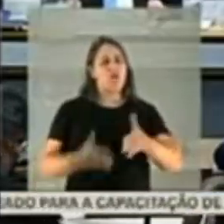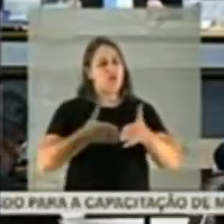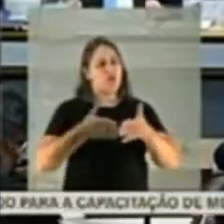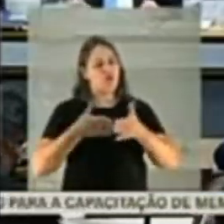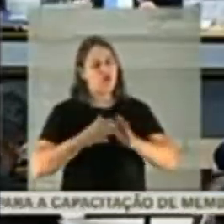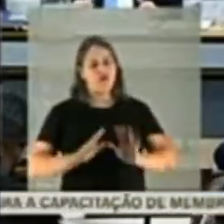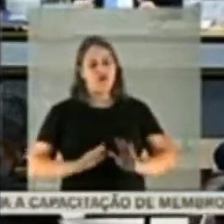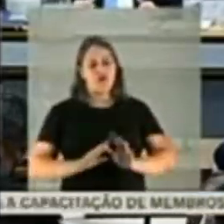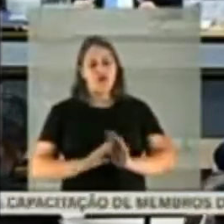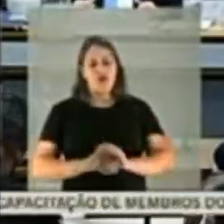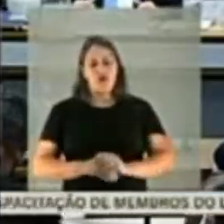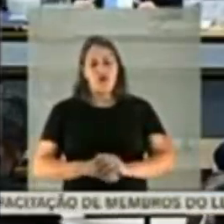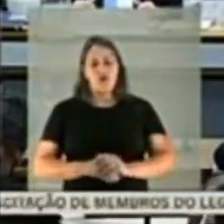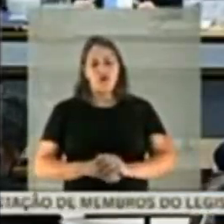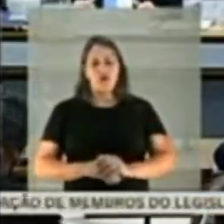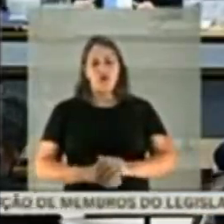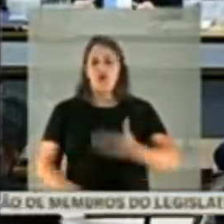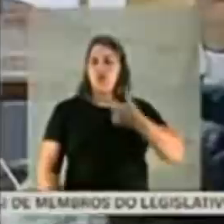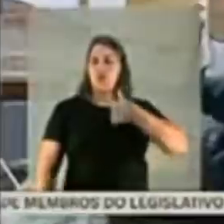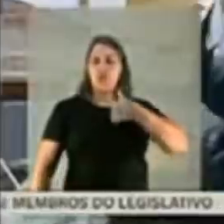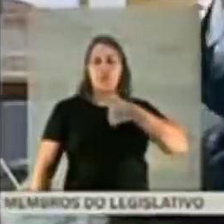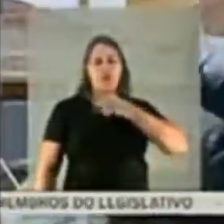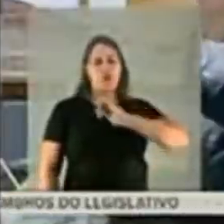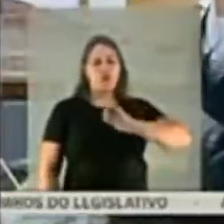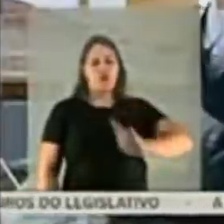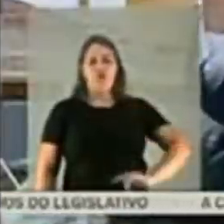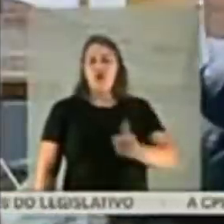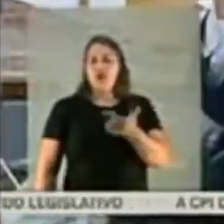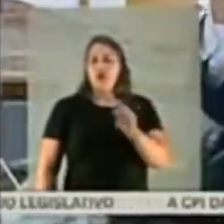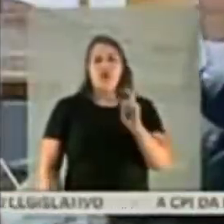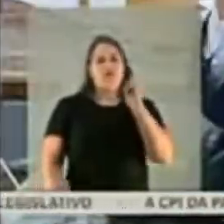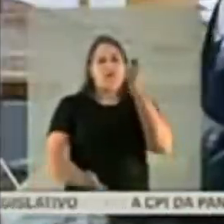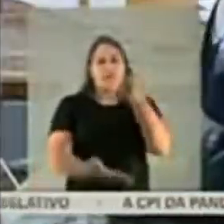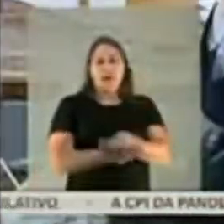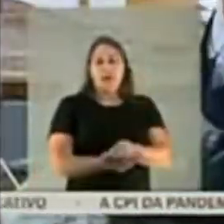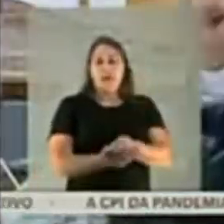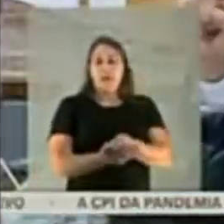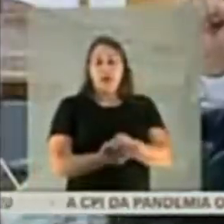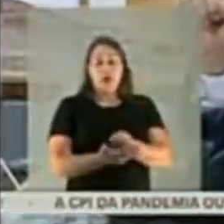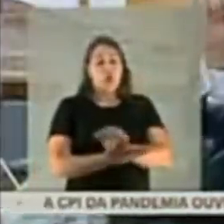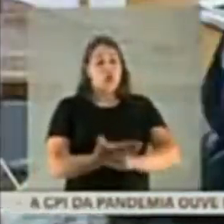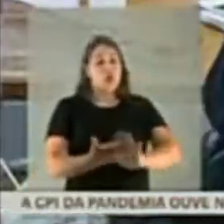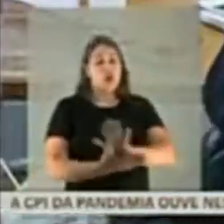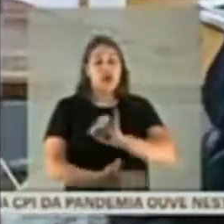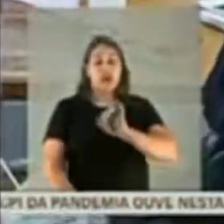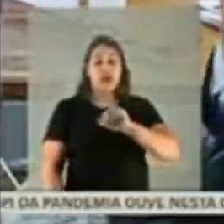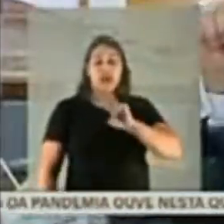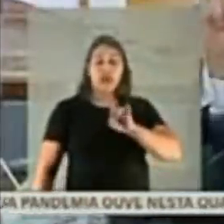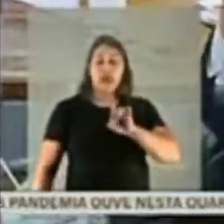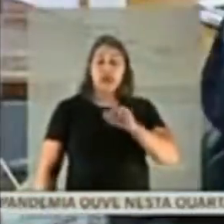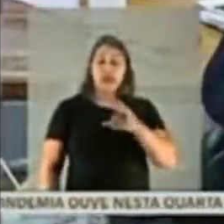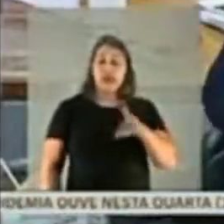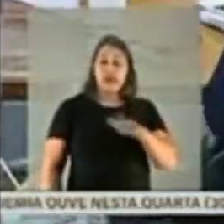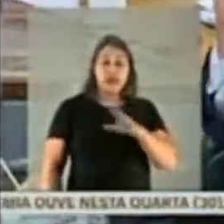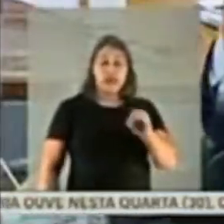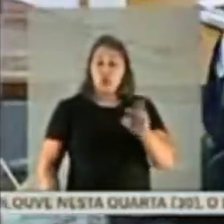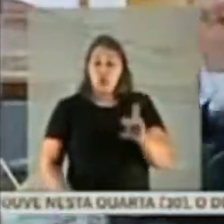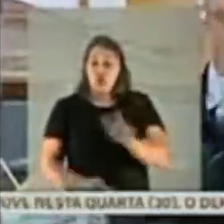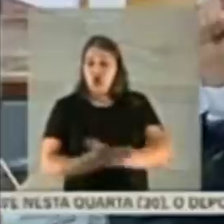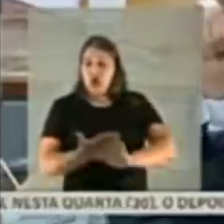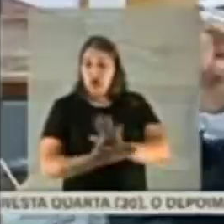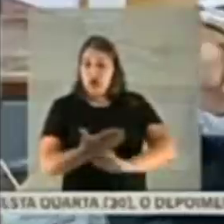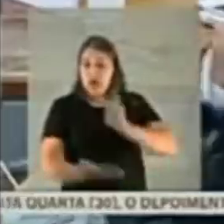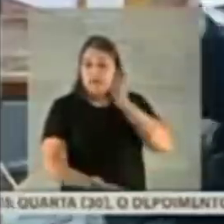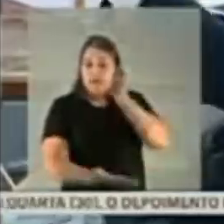por favor, não. No meu governo não houve pagamento de verba indenizatória. Não havia pagamento de